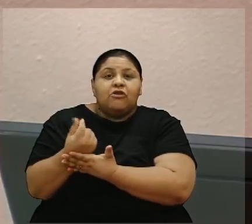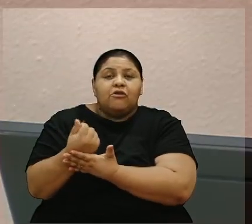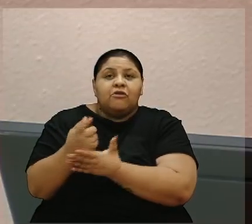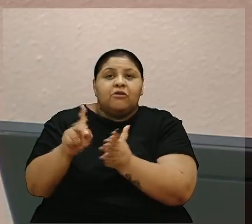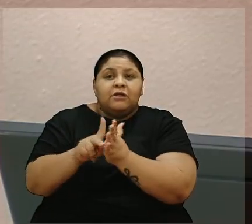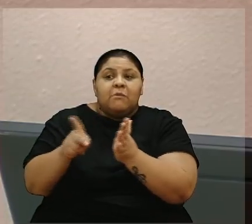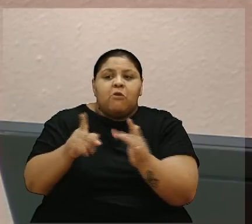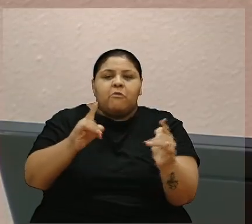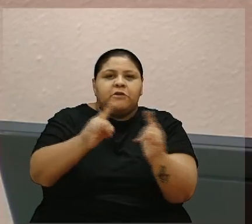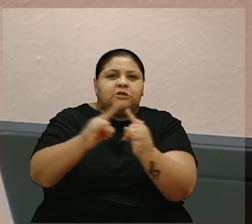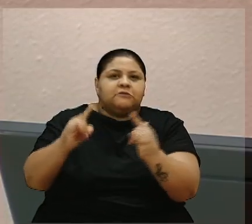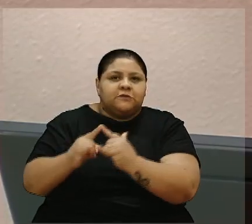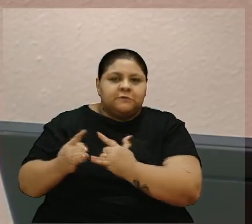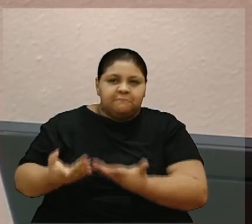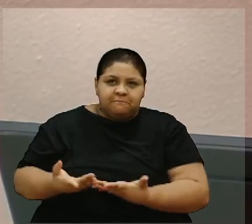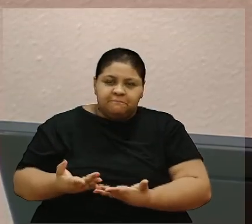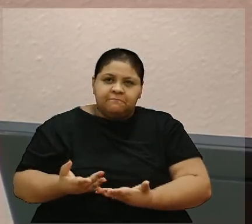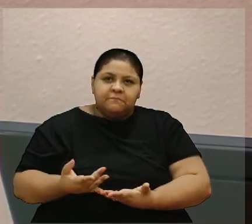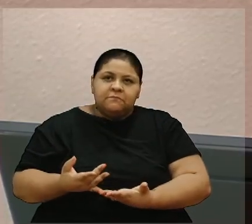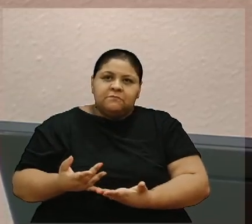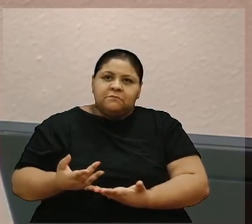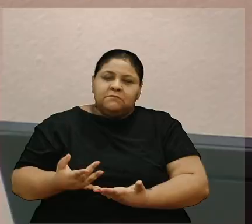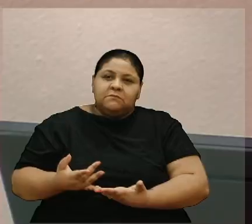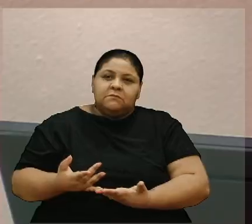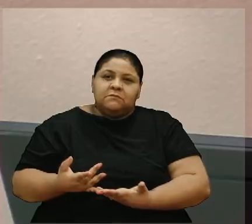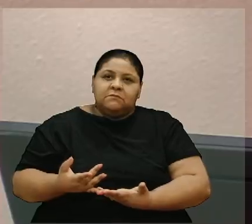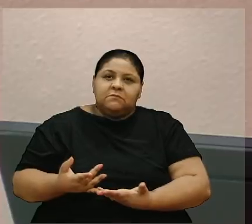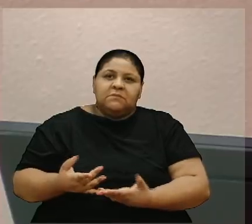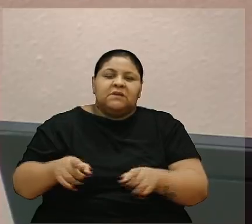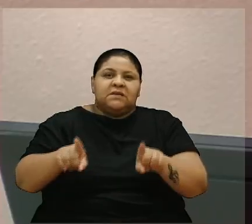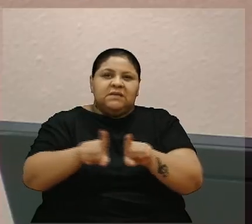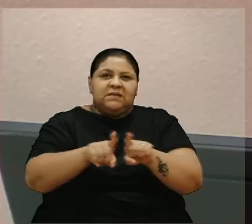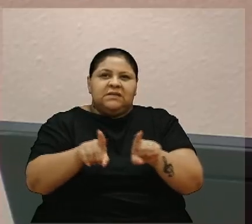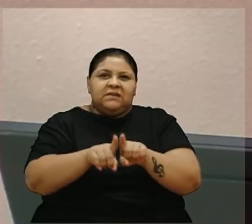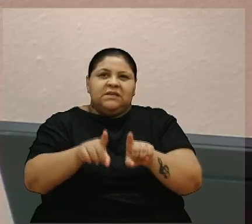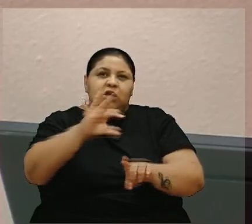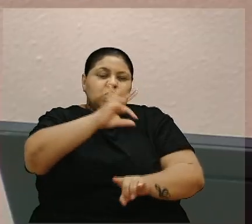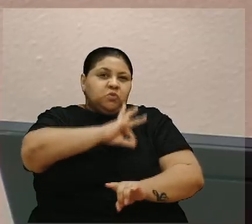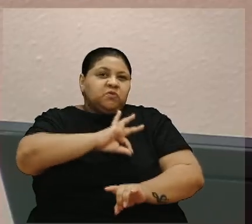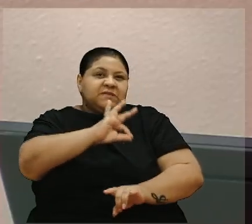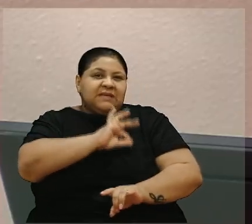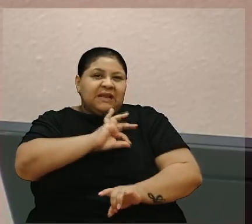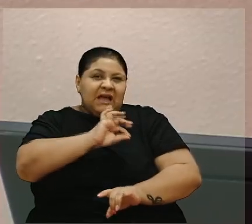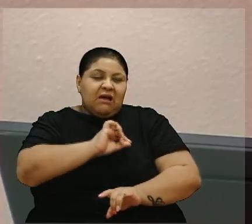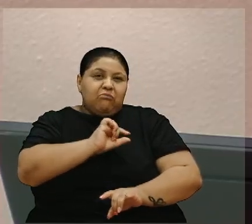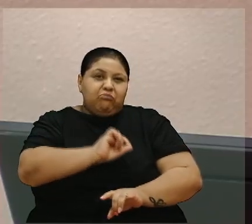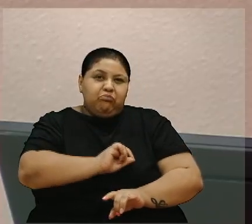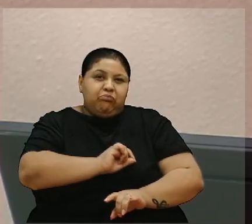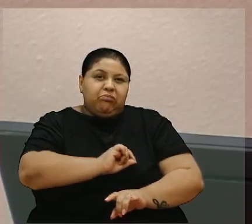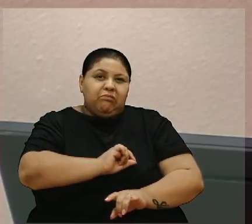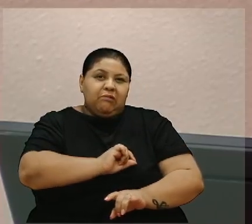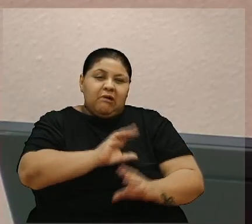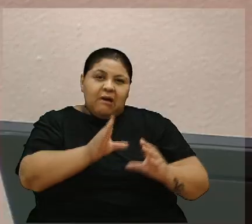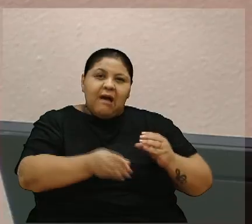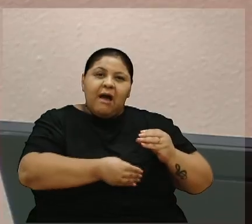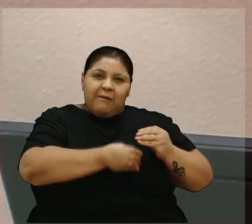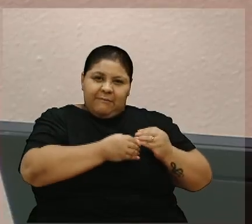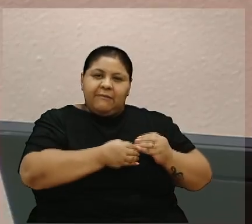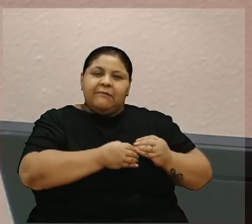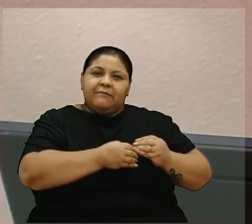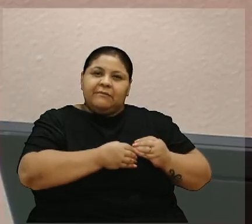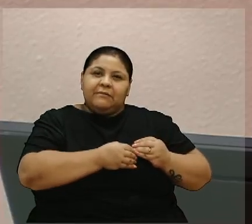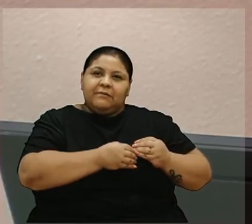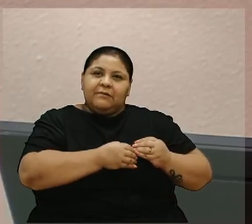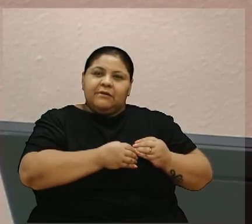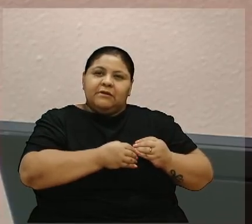própria entidade. E a situação da insalubridade, quinquênio, e uma série de coisas que não são pagos